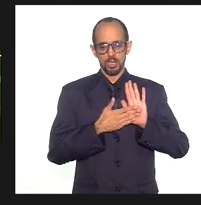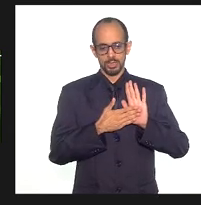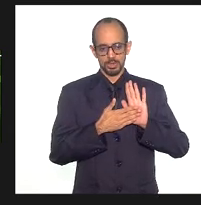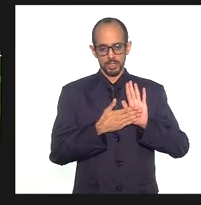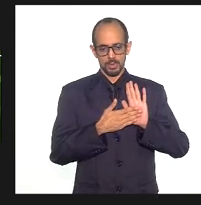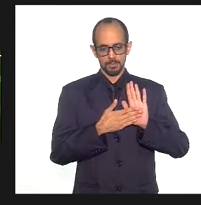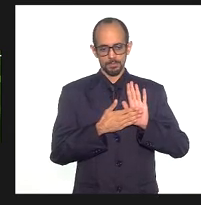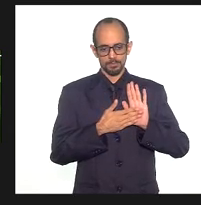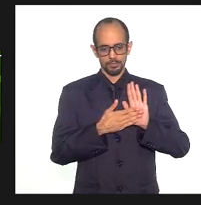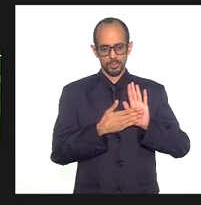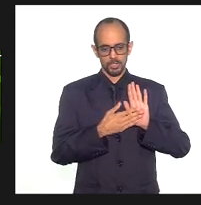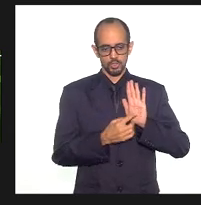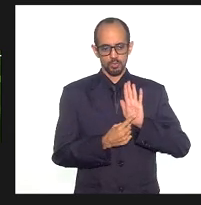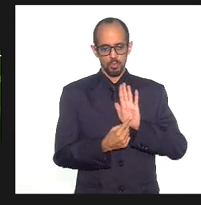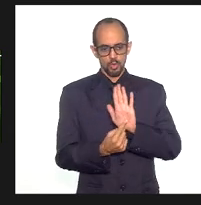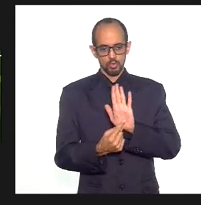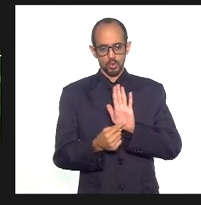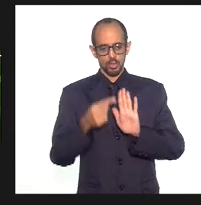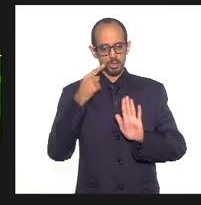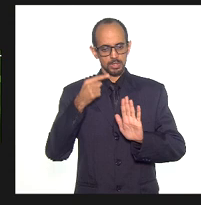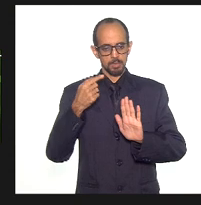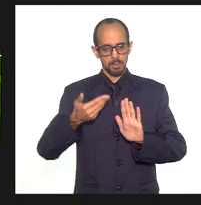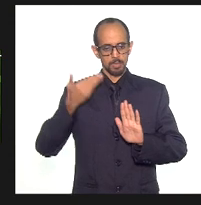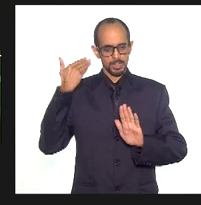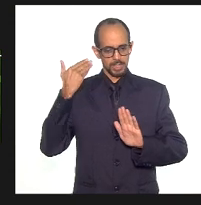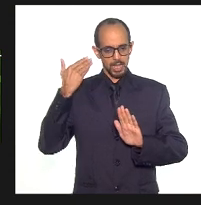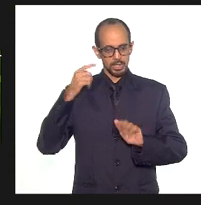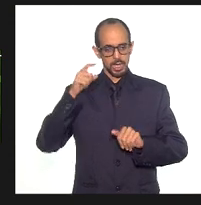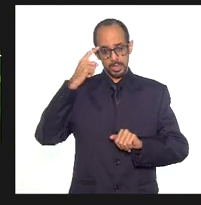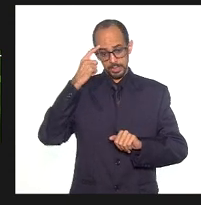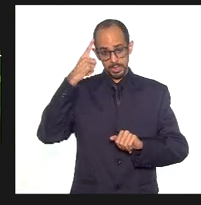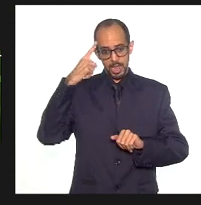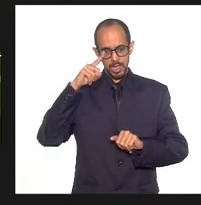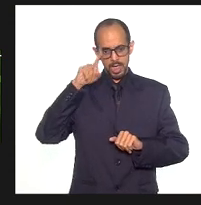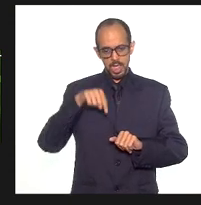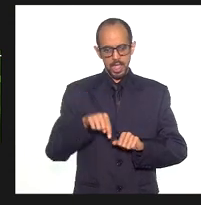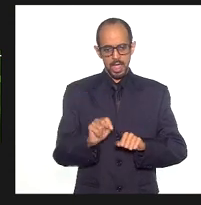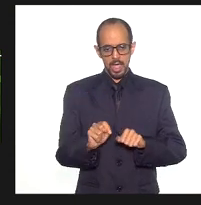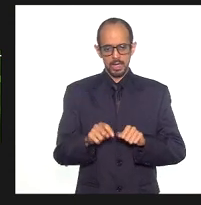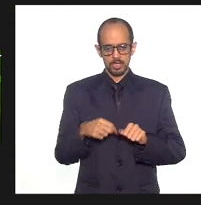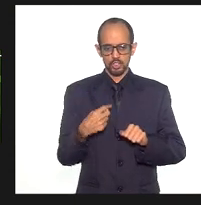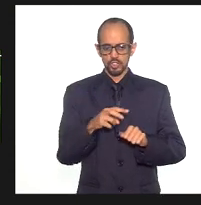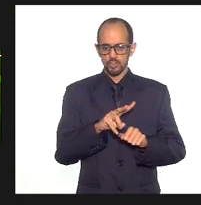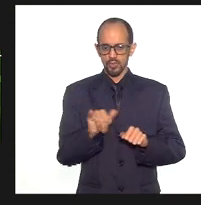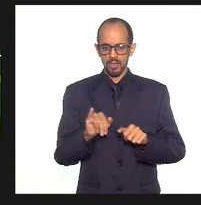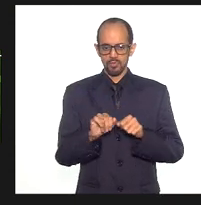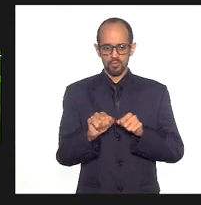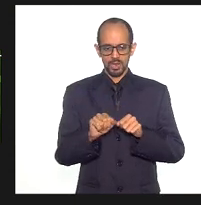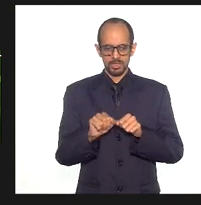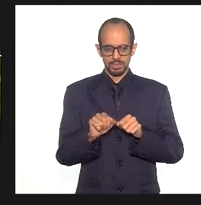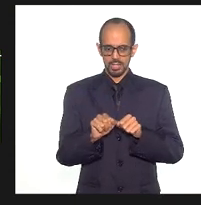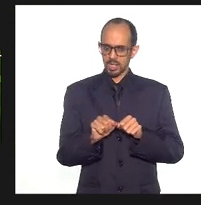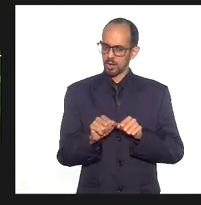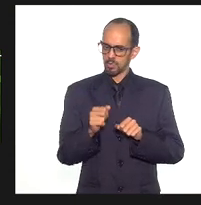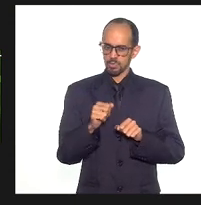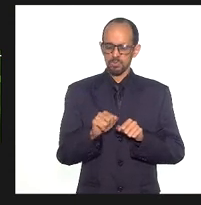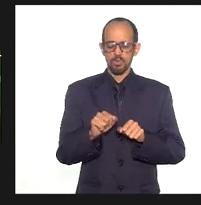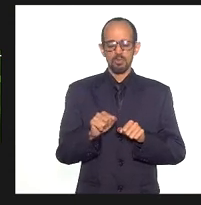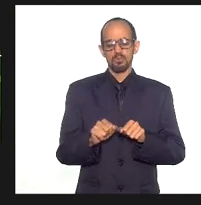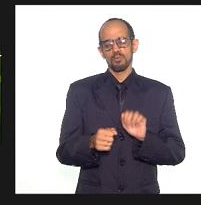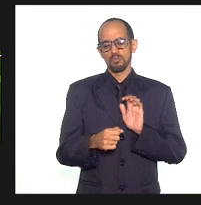semana passada, é que nós enviaremos aí, na linguagem da planilha, que todos conhecem bem,